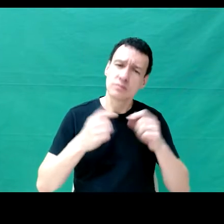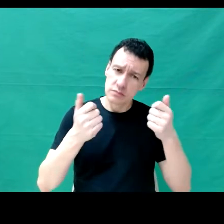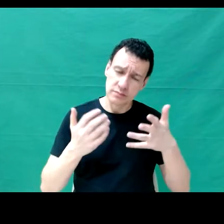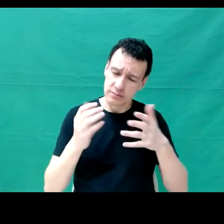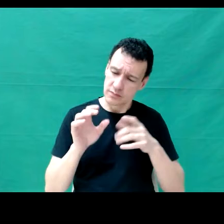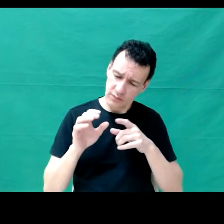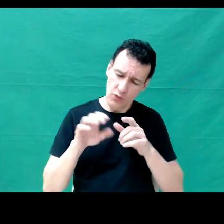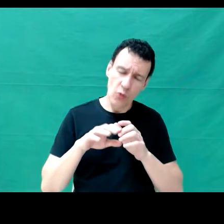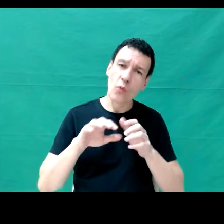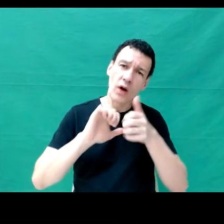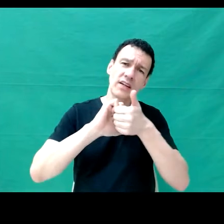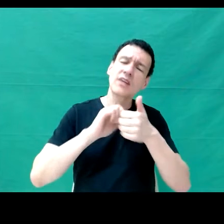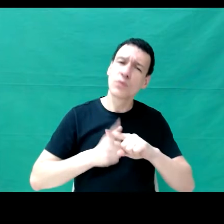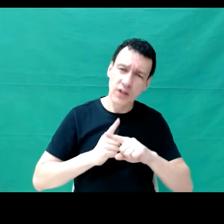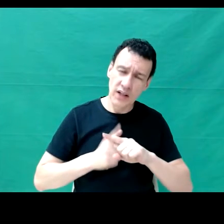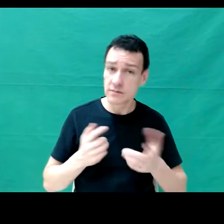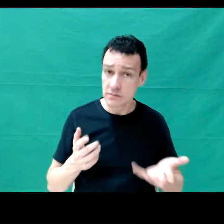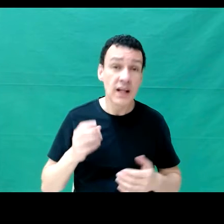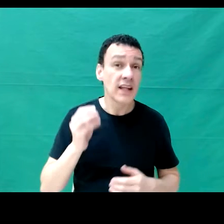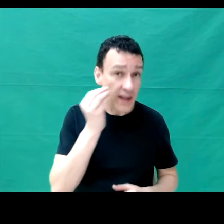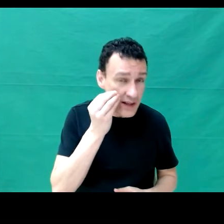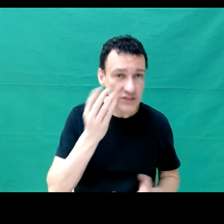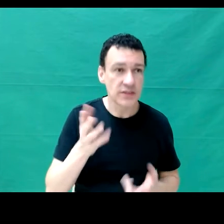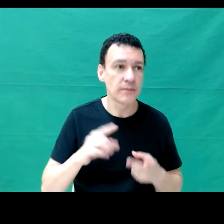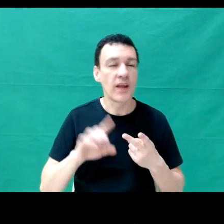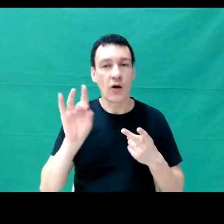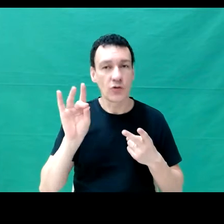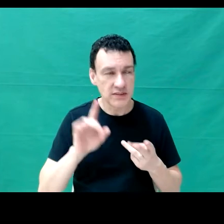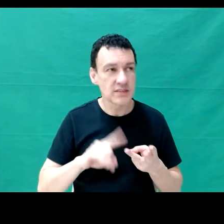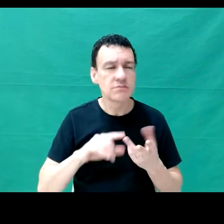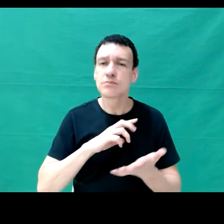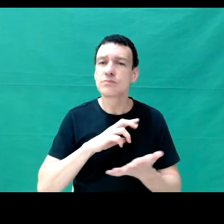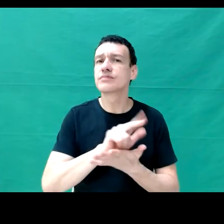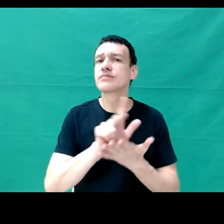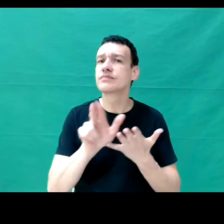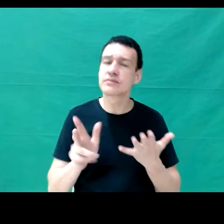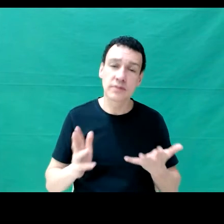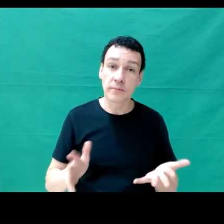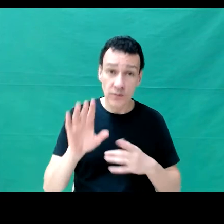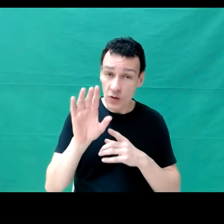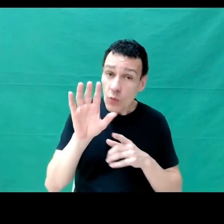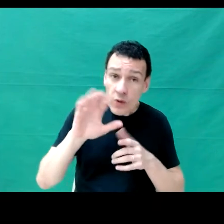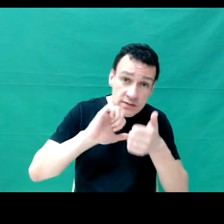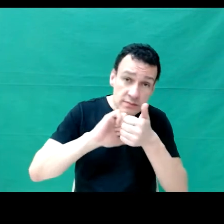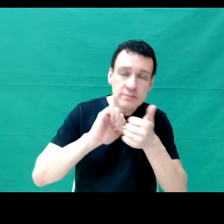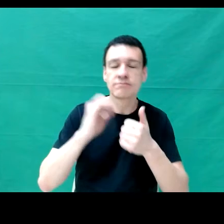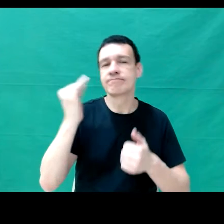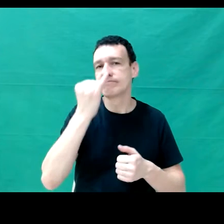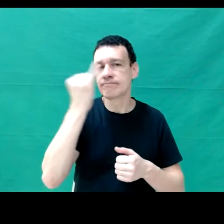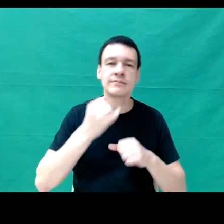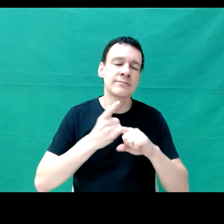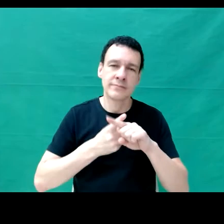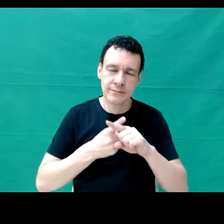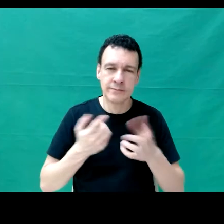de testes, né, é falar de automação, é falar de um monte de coisas. A qualidade ela é muito importante hoje, porque como que a